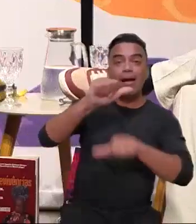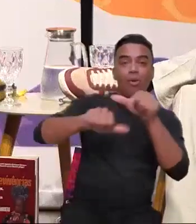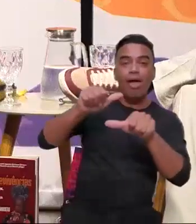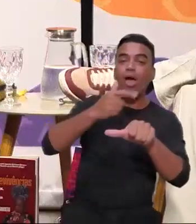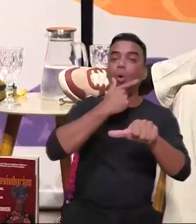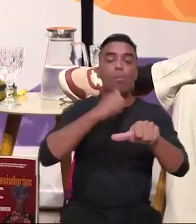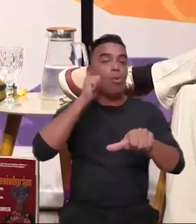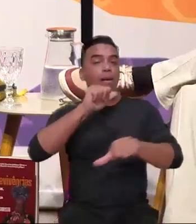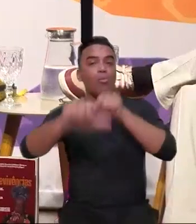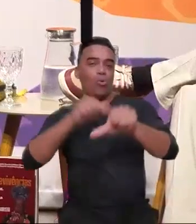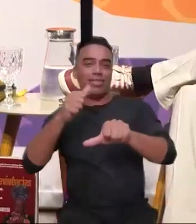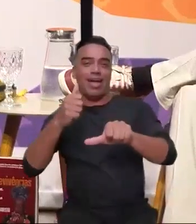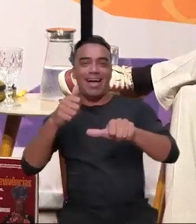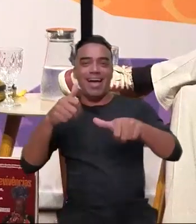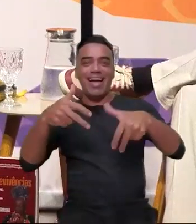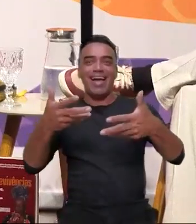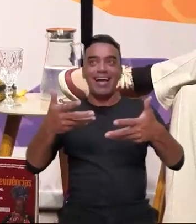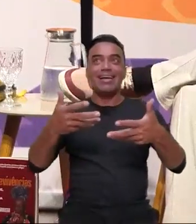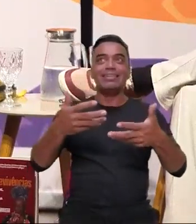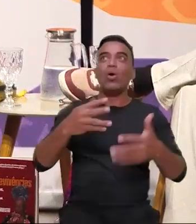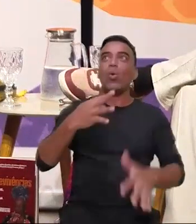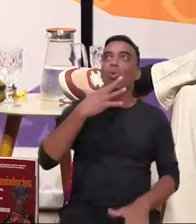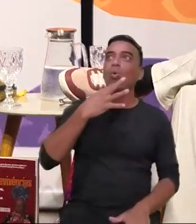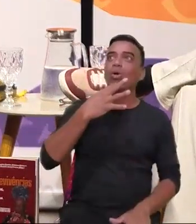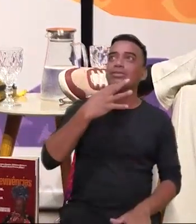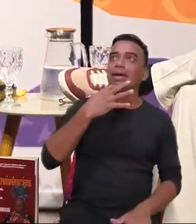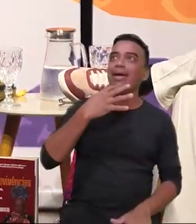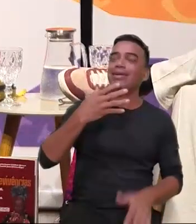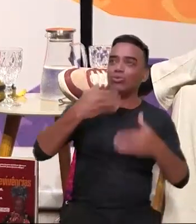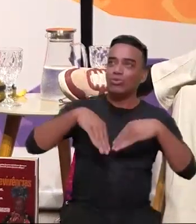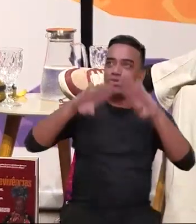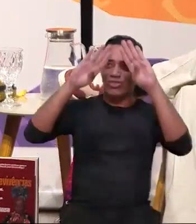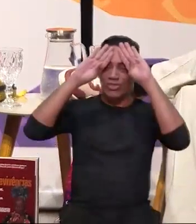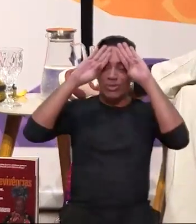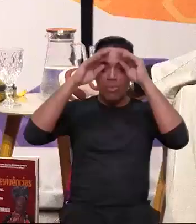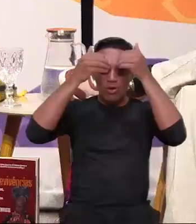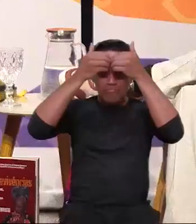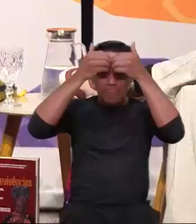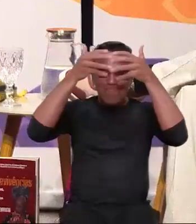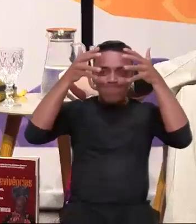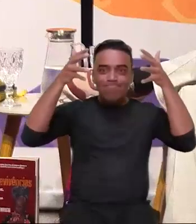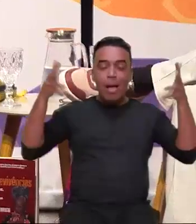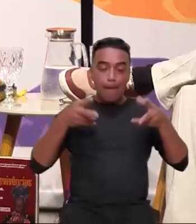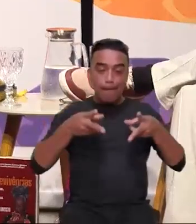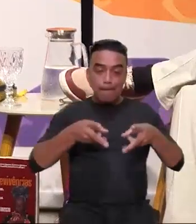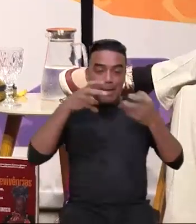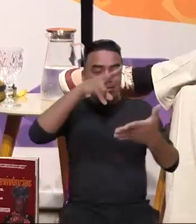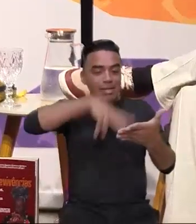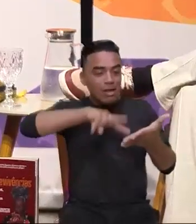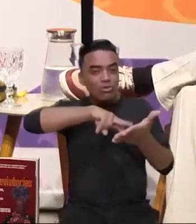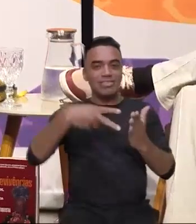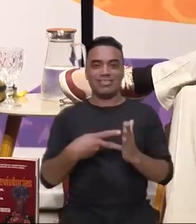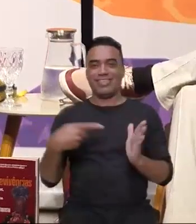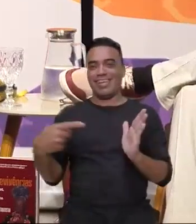né? Então, ter conhecimento dessas mitologias podem ampliar a leitura, né? O